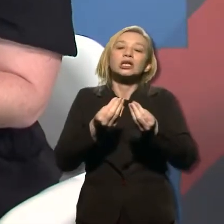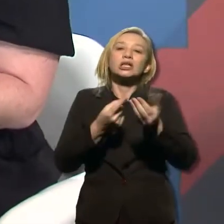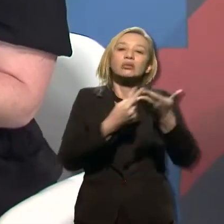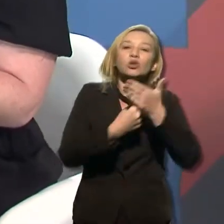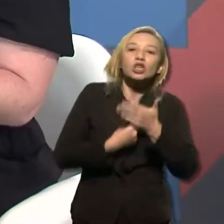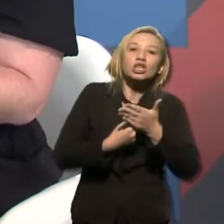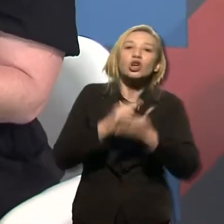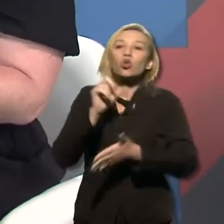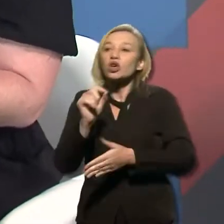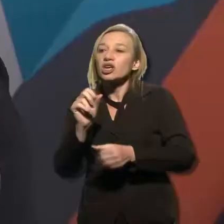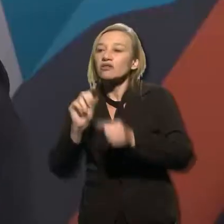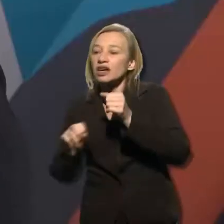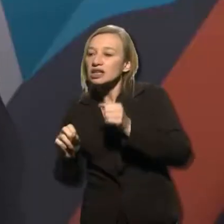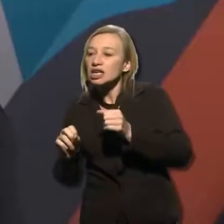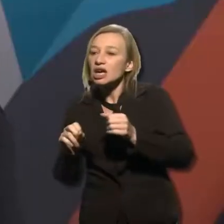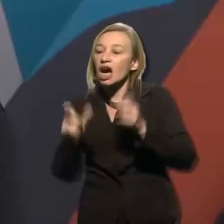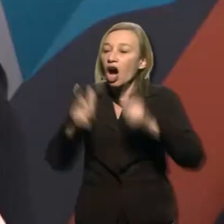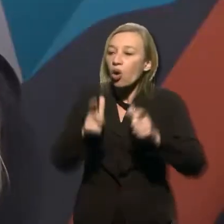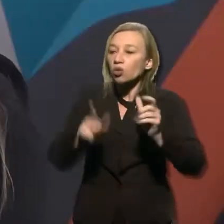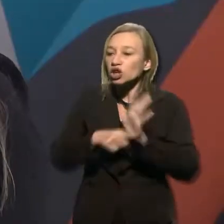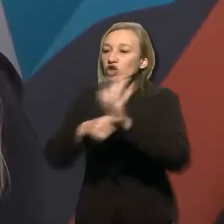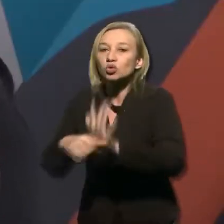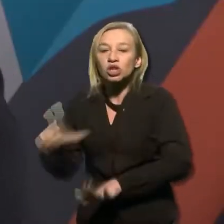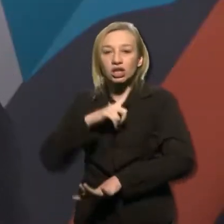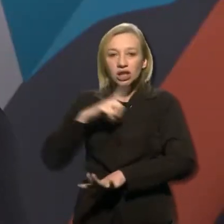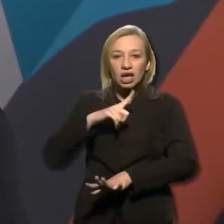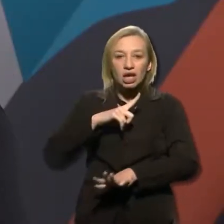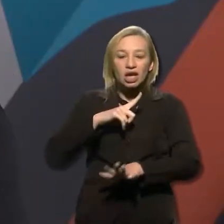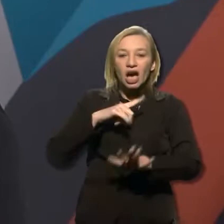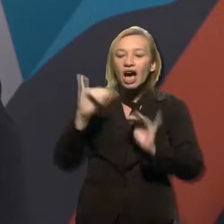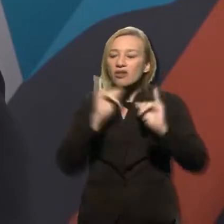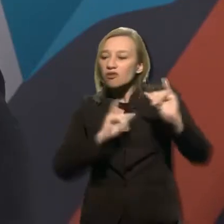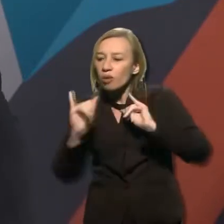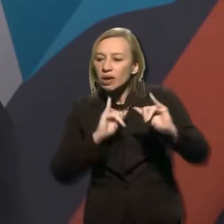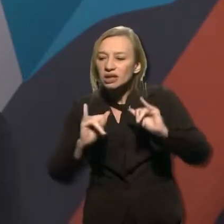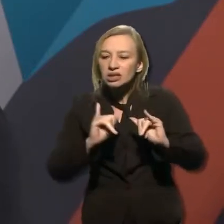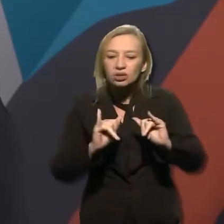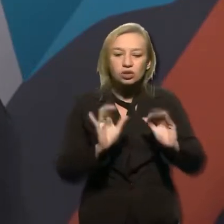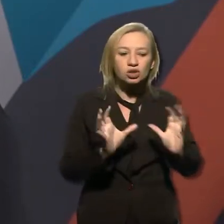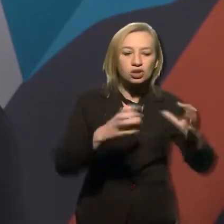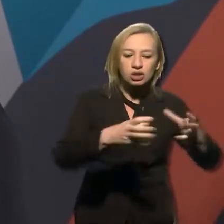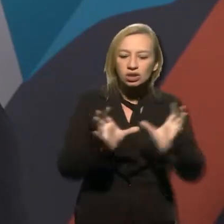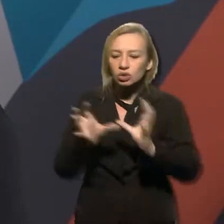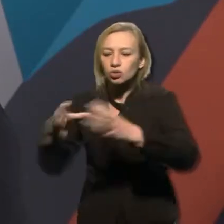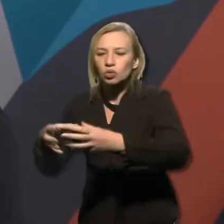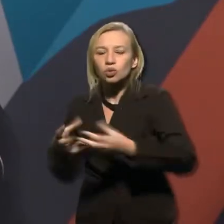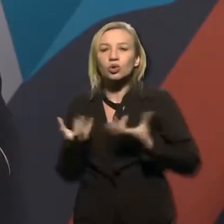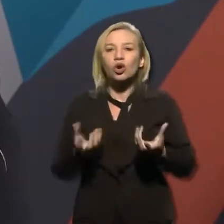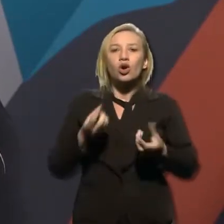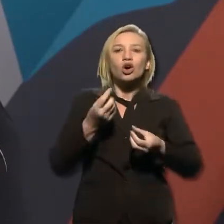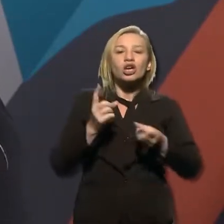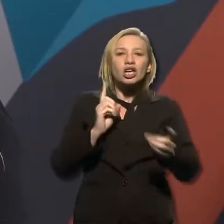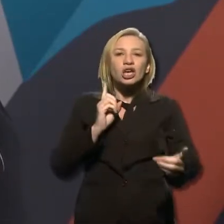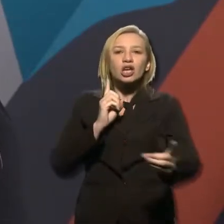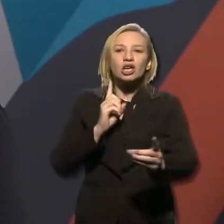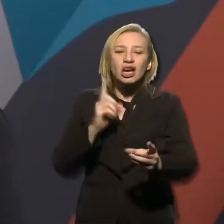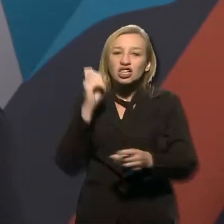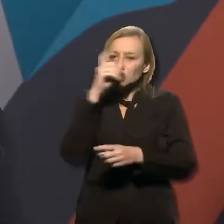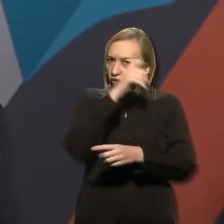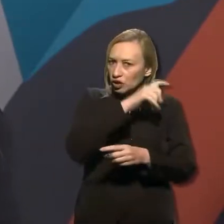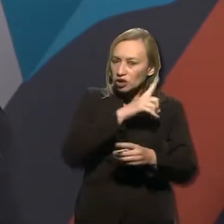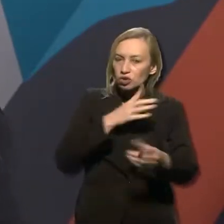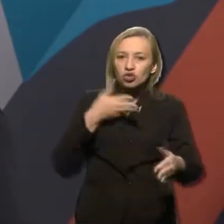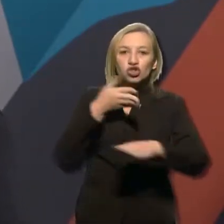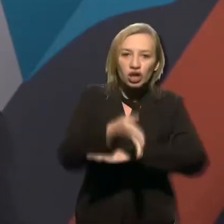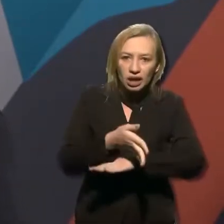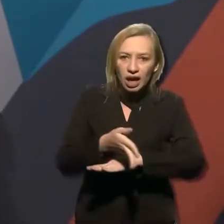se proteger, o que deve fazer, onde buscar ajuda. A informação nesses dois segmentos encontra